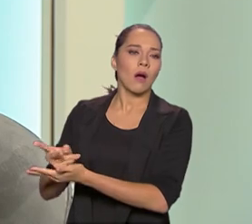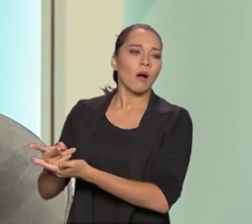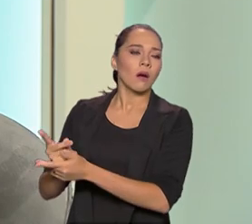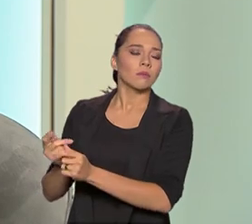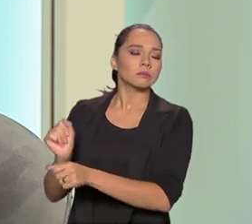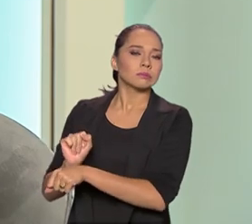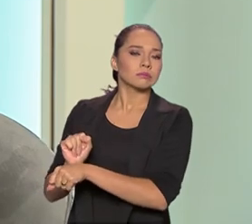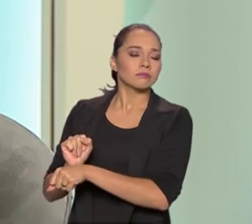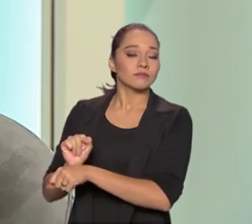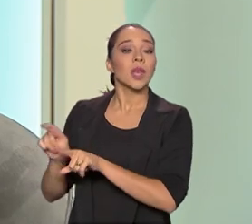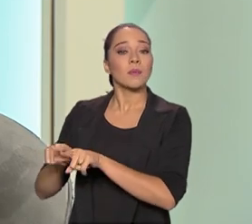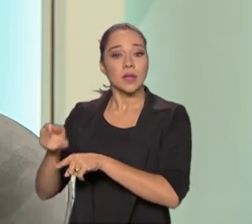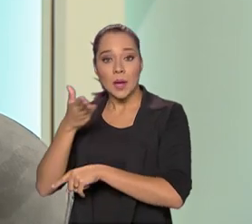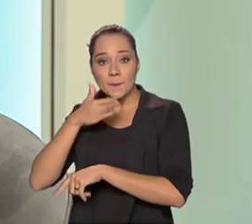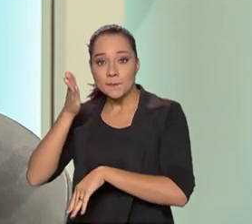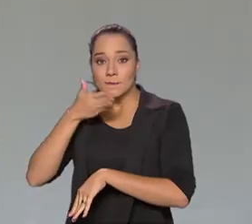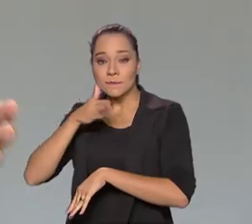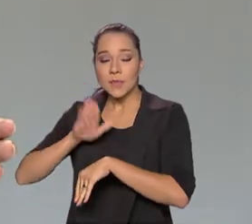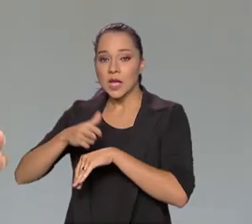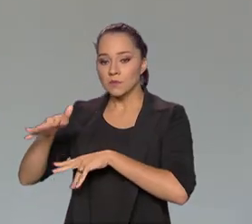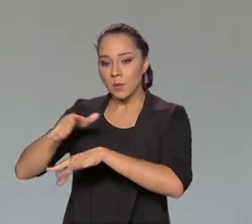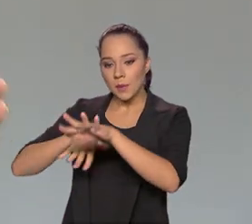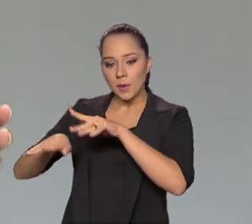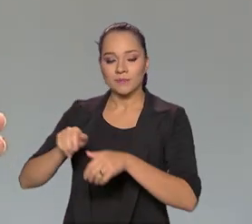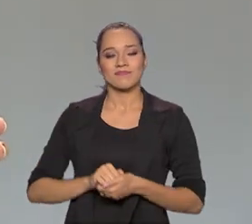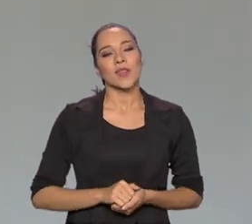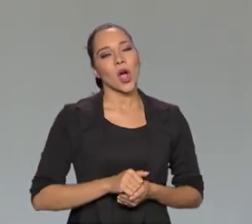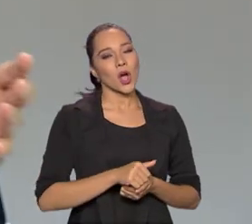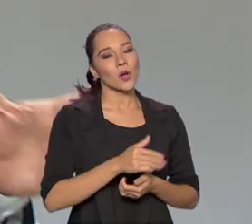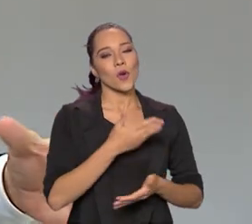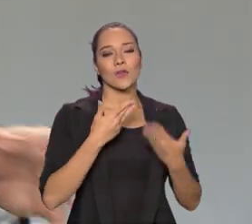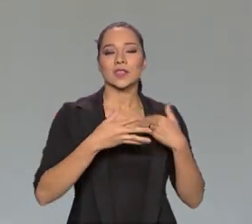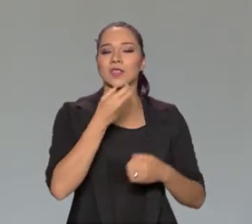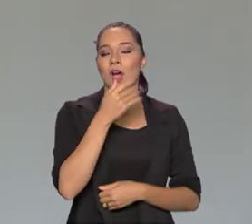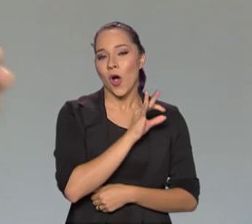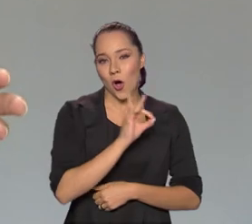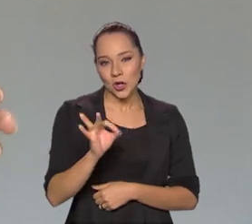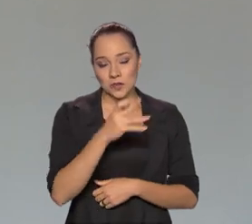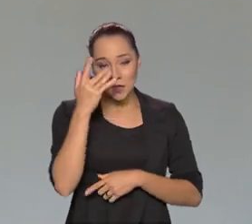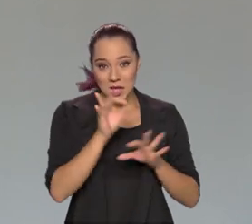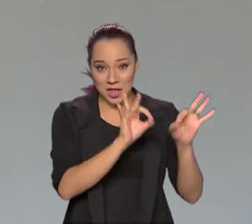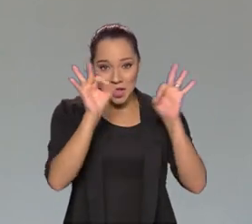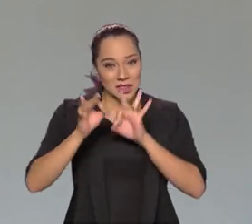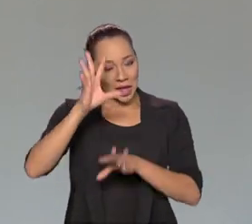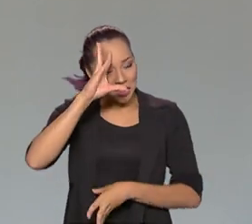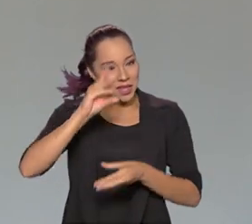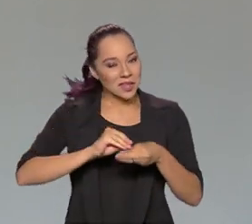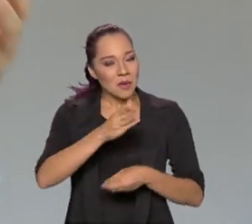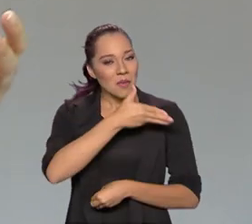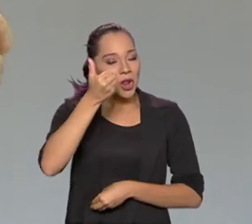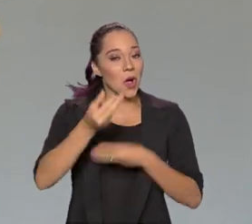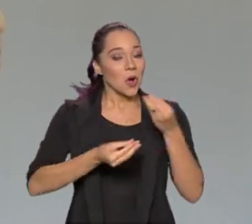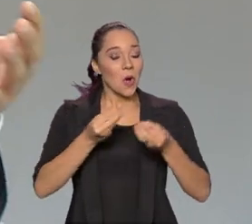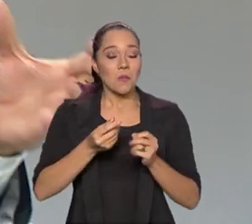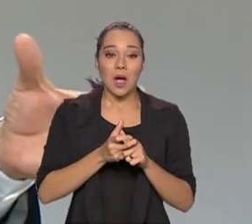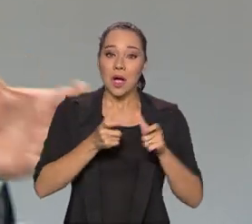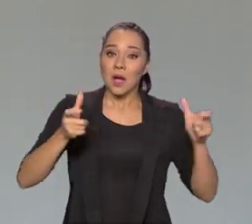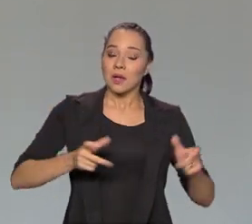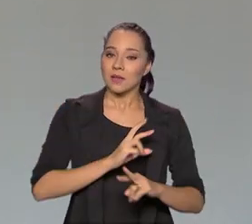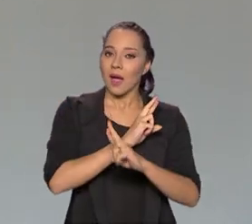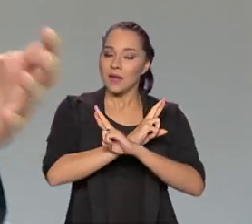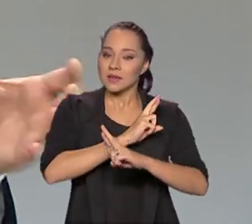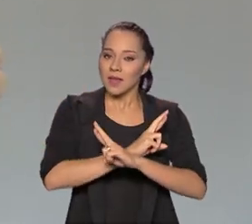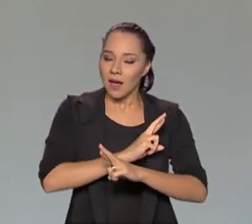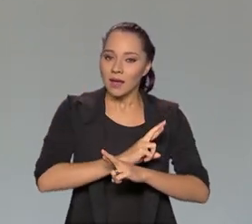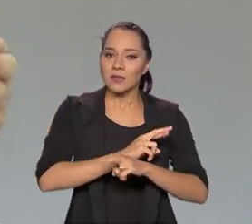o crescimento do fluxo de comércio. Secretário, a conversa está ótima. Com certeza o telespectador está entendendo um pouco melhor a grandiosidade da Receita,